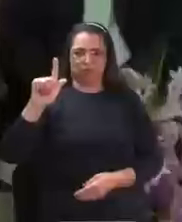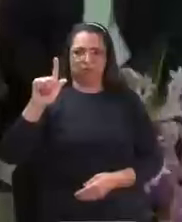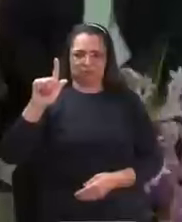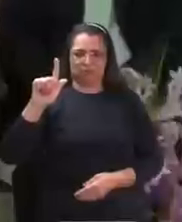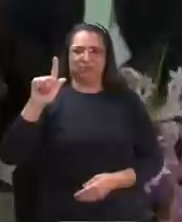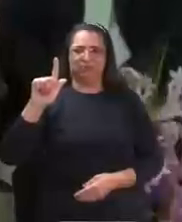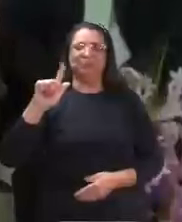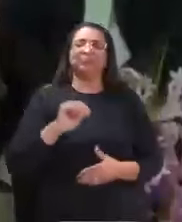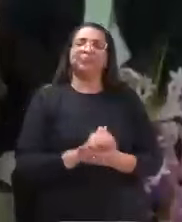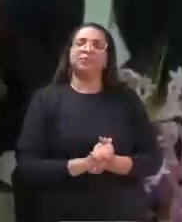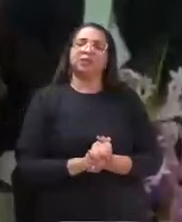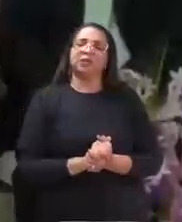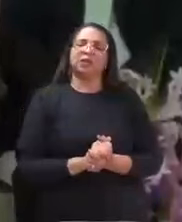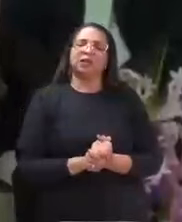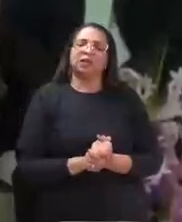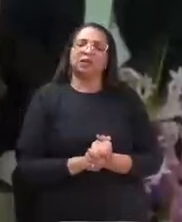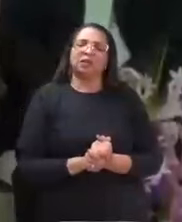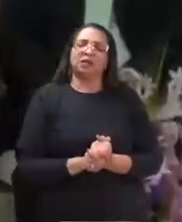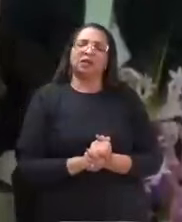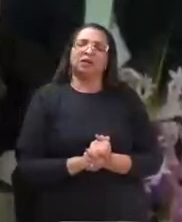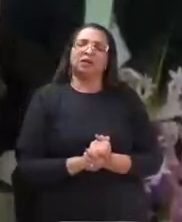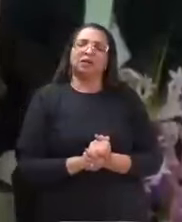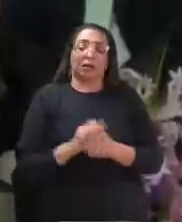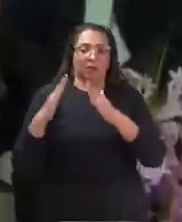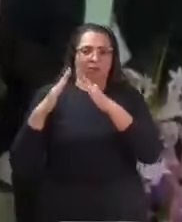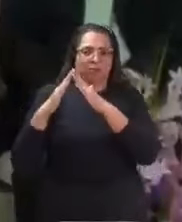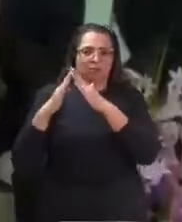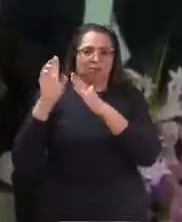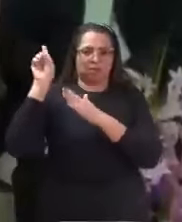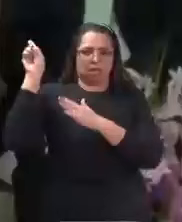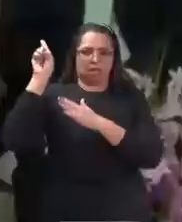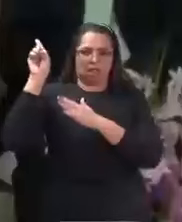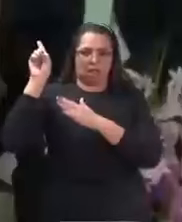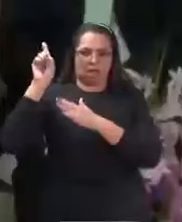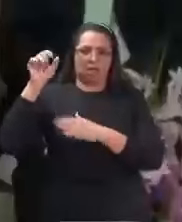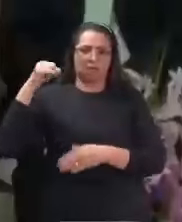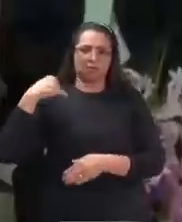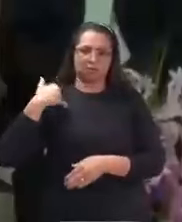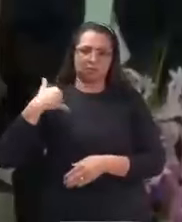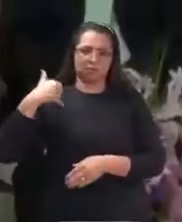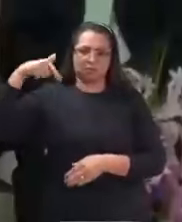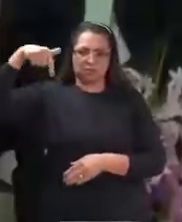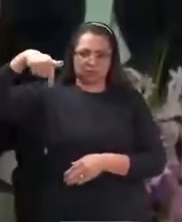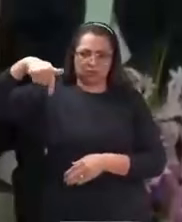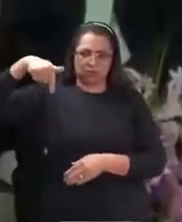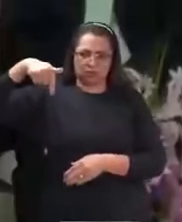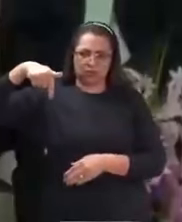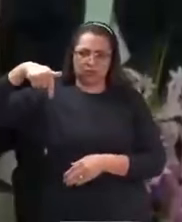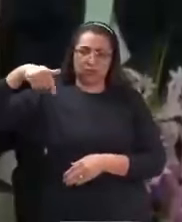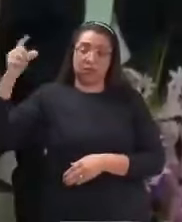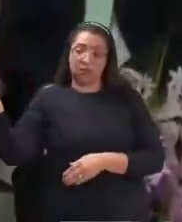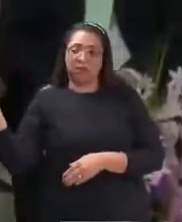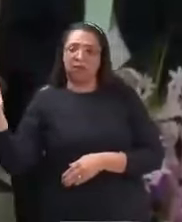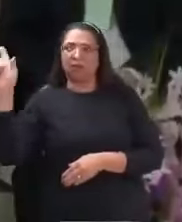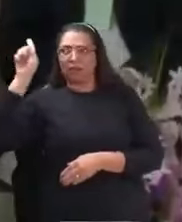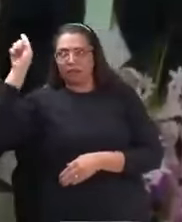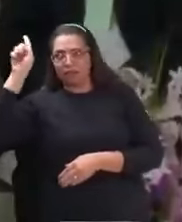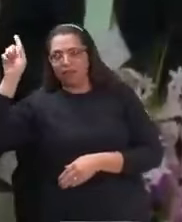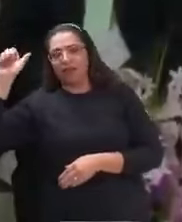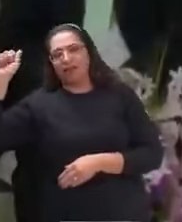com 7 anos me vê a memória agora e já tá com mais de 20 anos em São Paulo